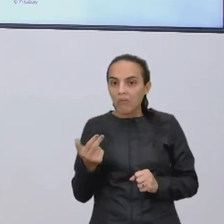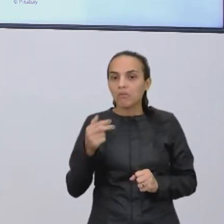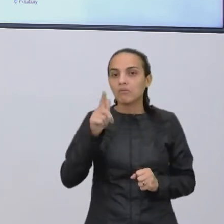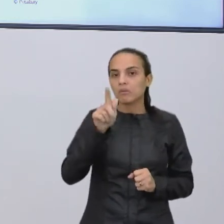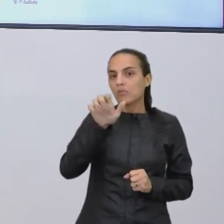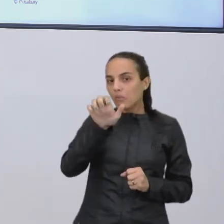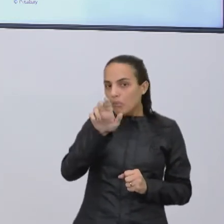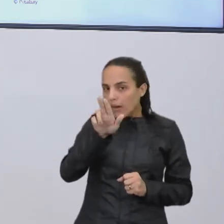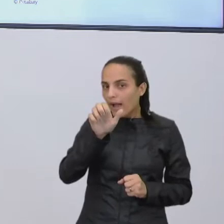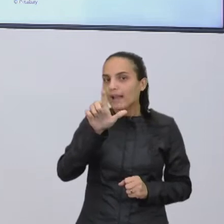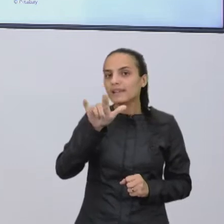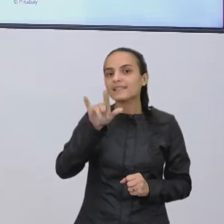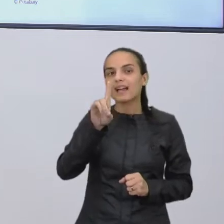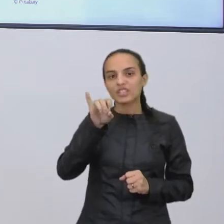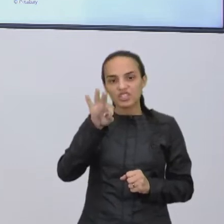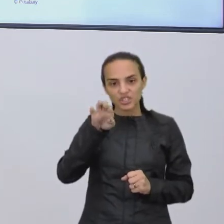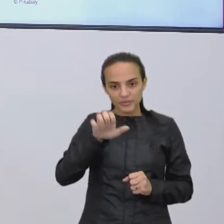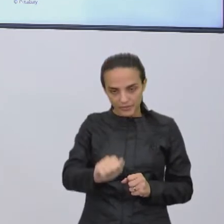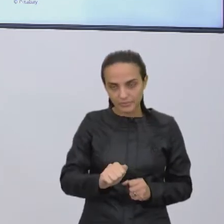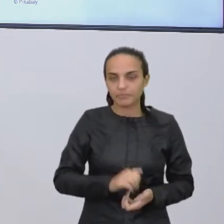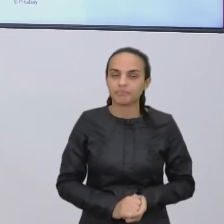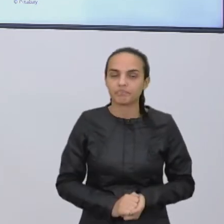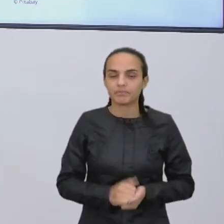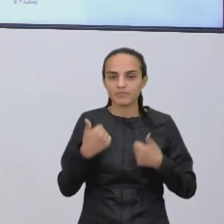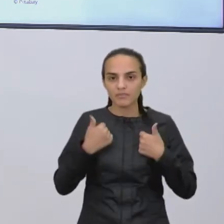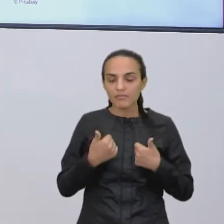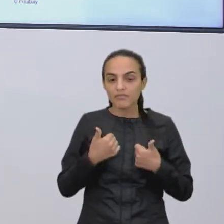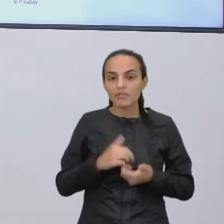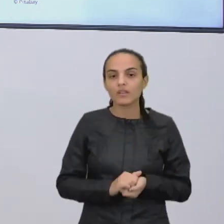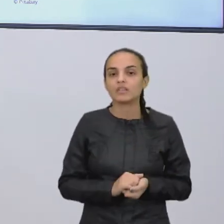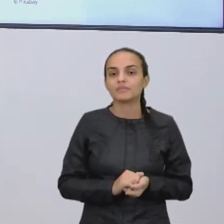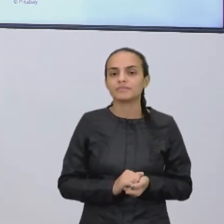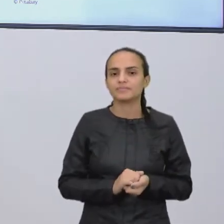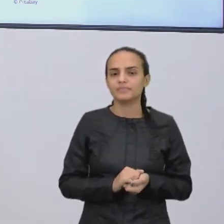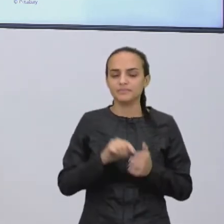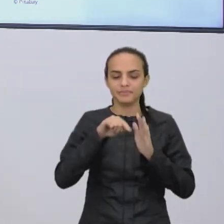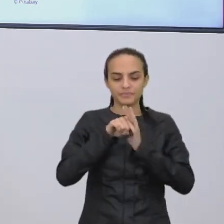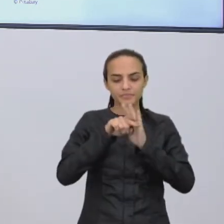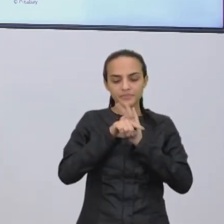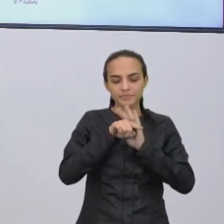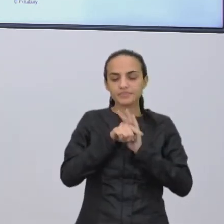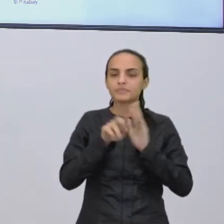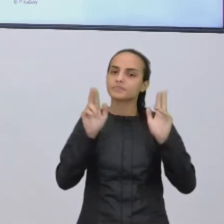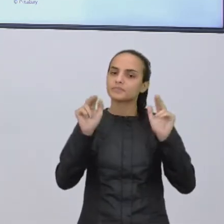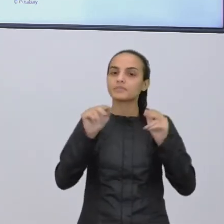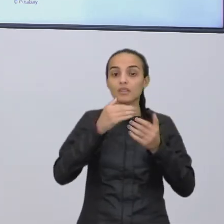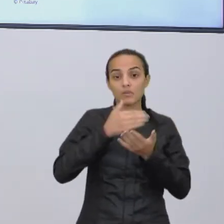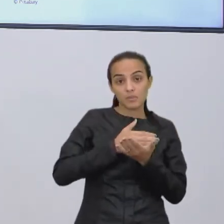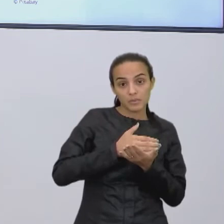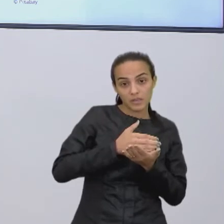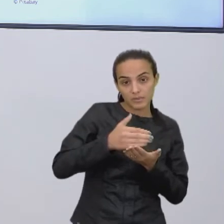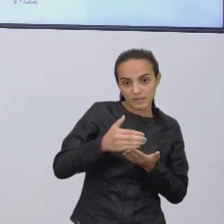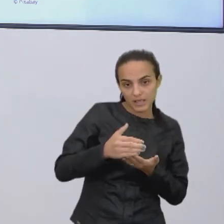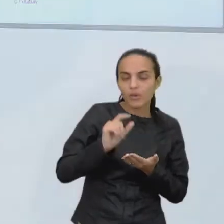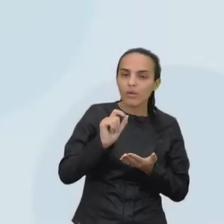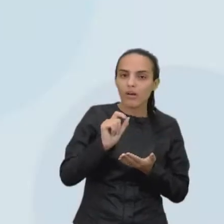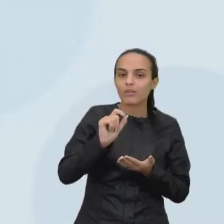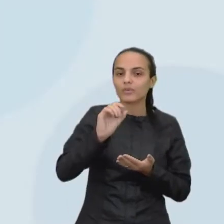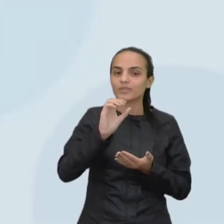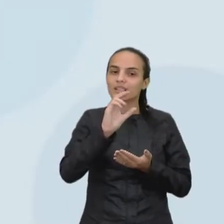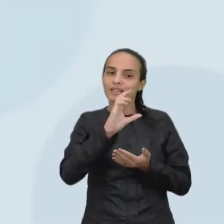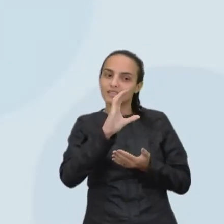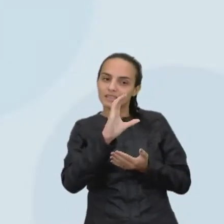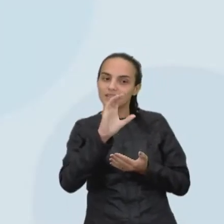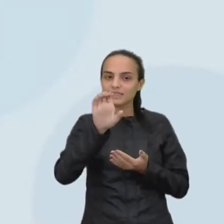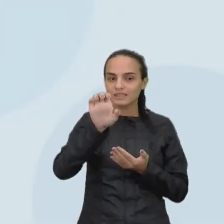dados que a gente vai analisar. Beleza? Bom, tipos de pesquisa. Bom, vamos começar com as censitárias, né? O que é